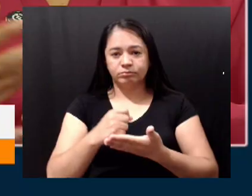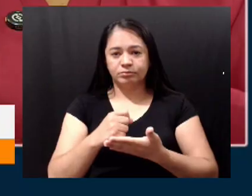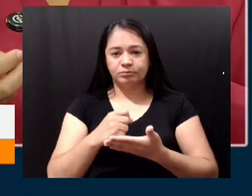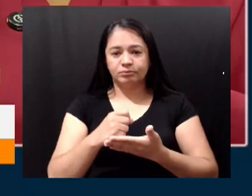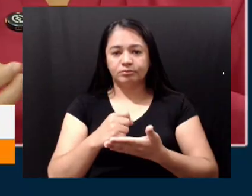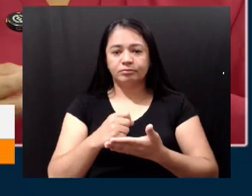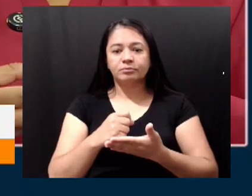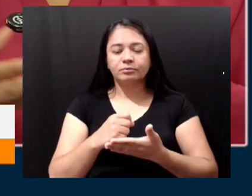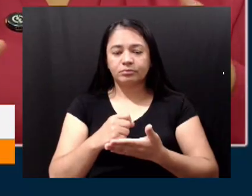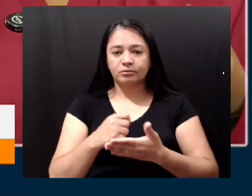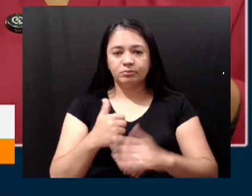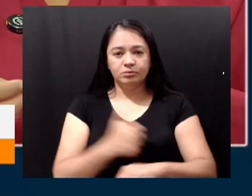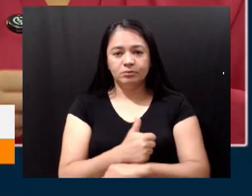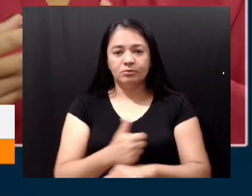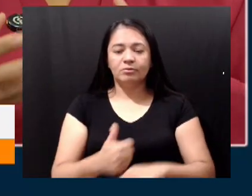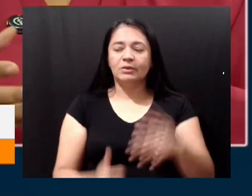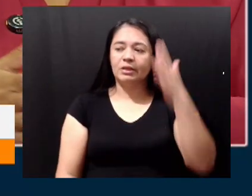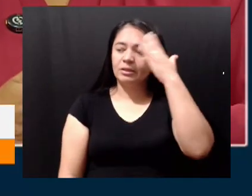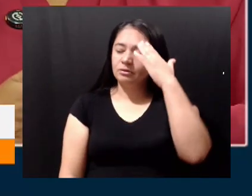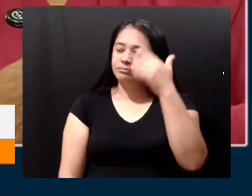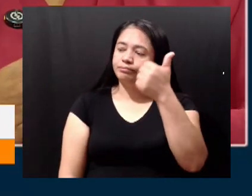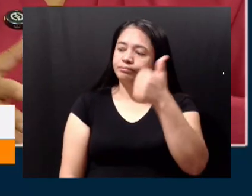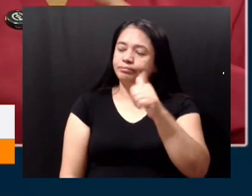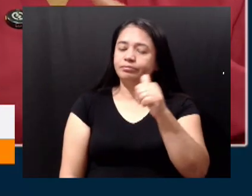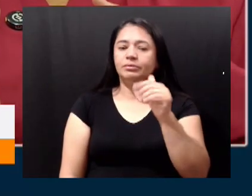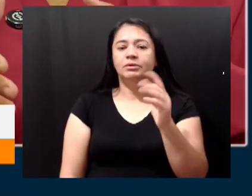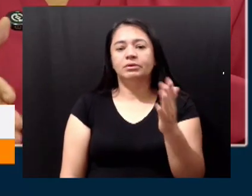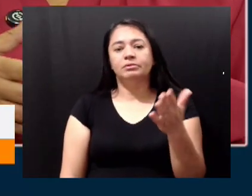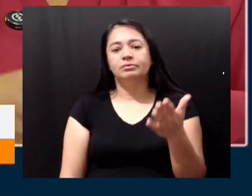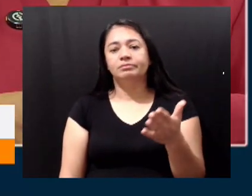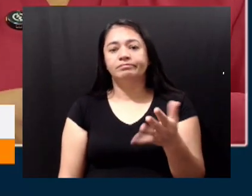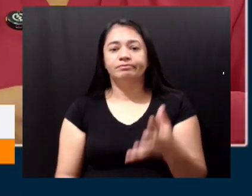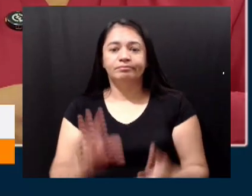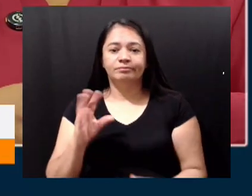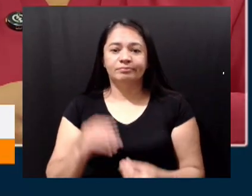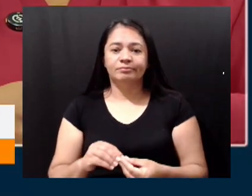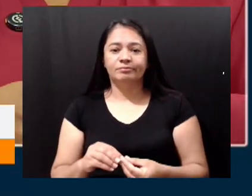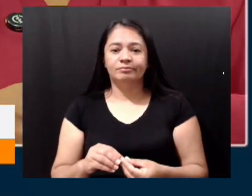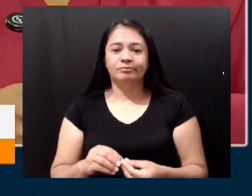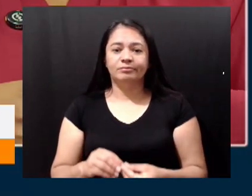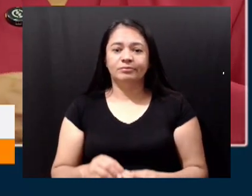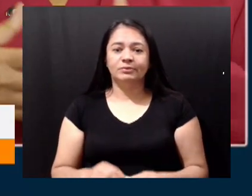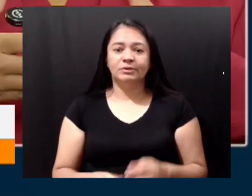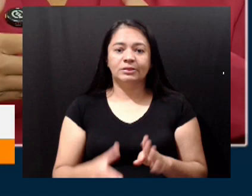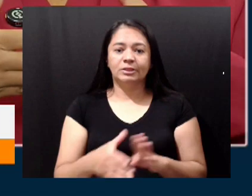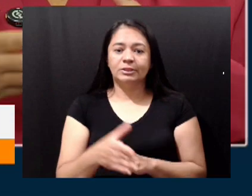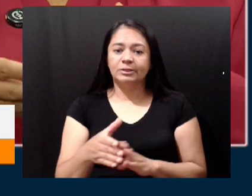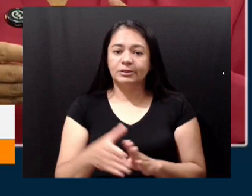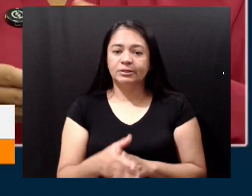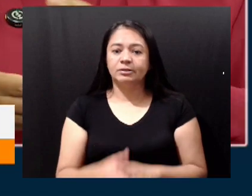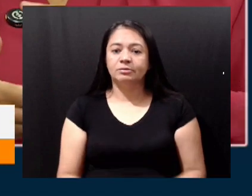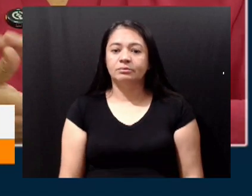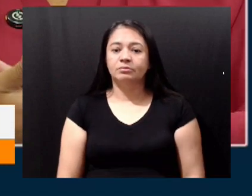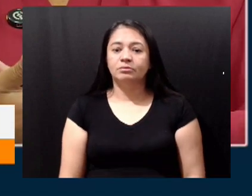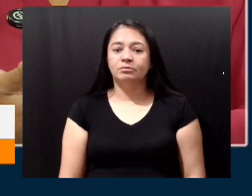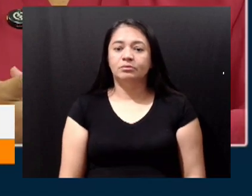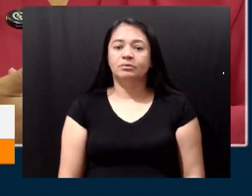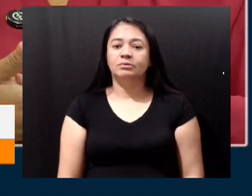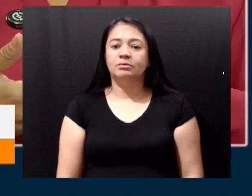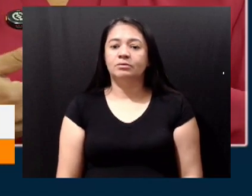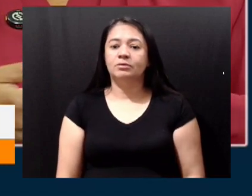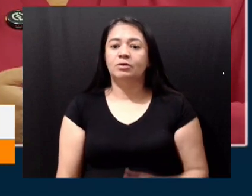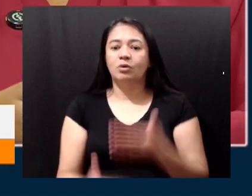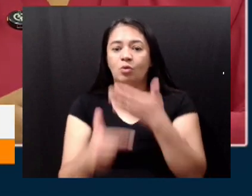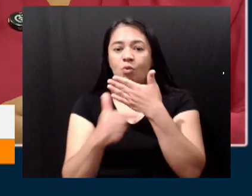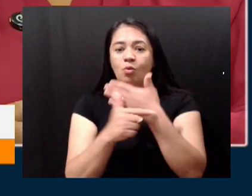a avaliação ali da sua receita, enfim, dar aquela orientação, né. Então, o papel do